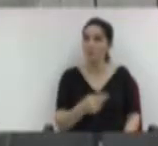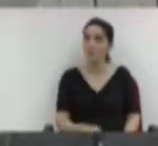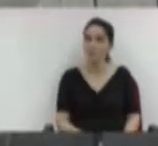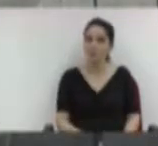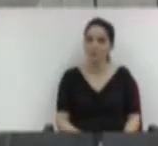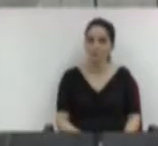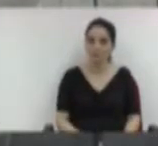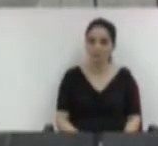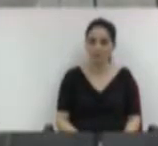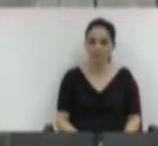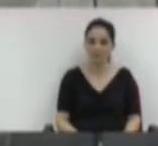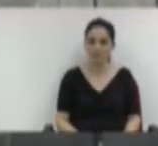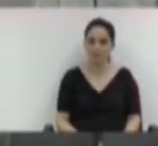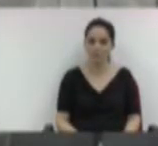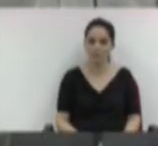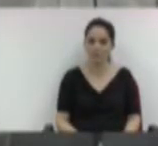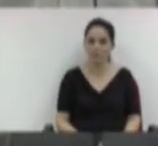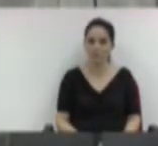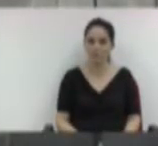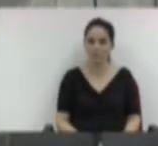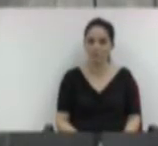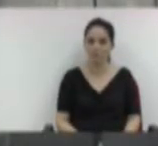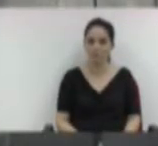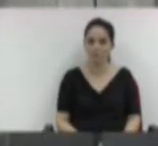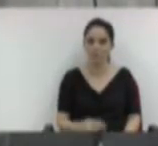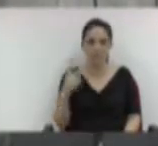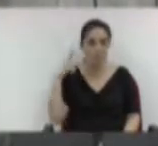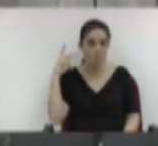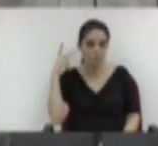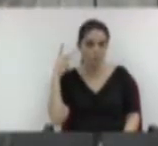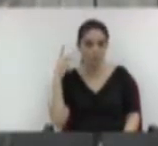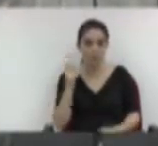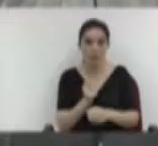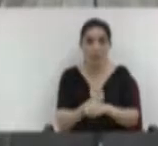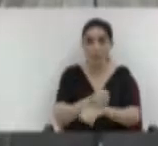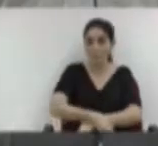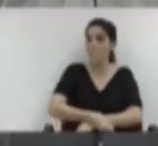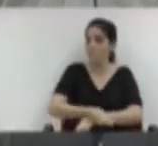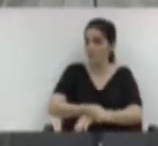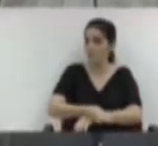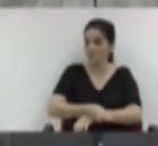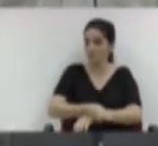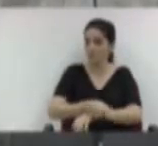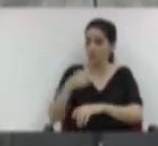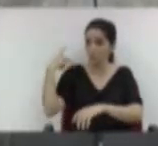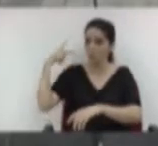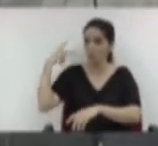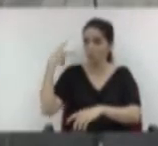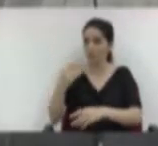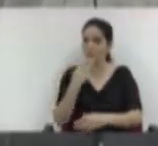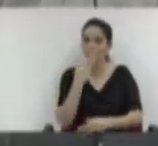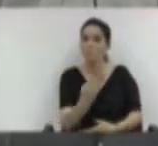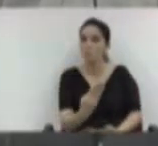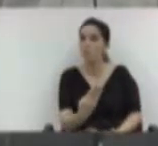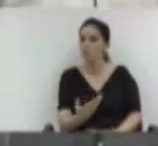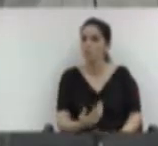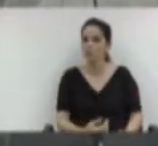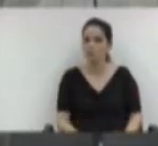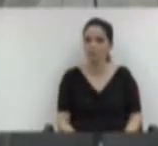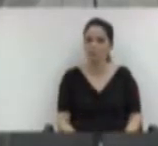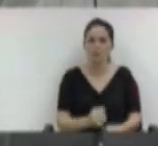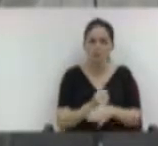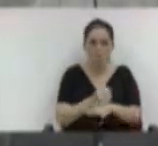e chamar a atenção aqui dos companheiros que é obrigação do vereador fazer requerimento,